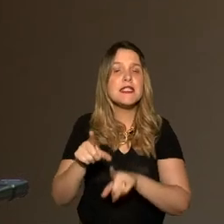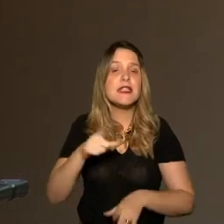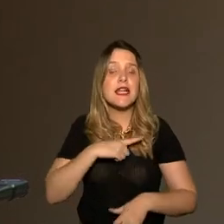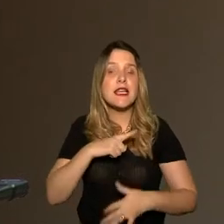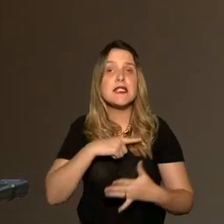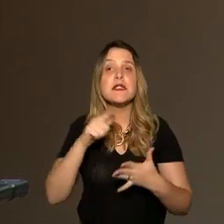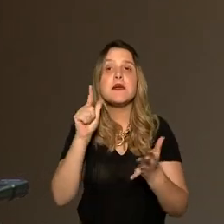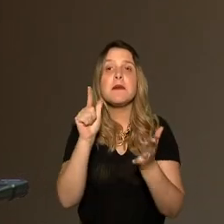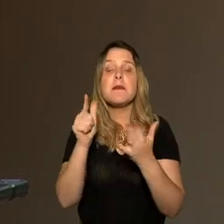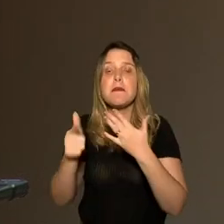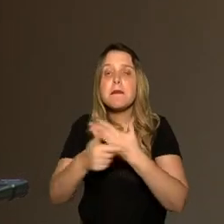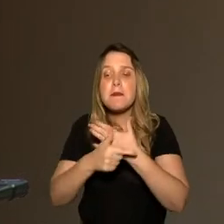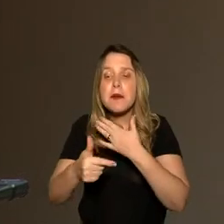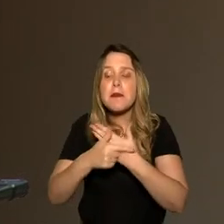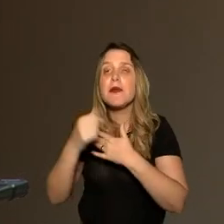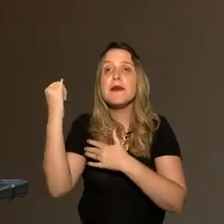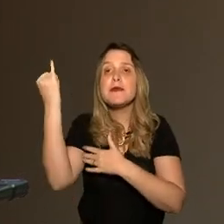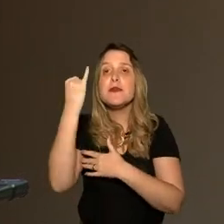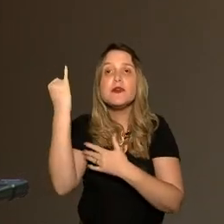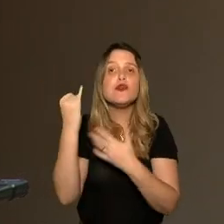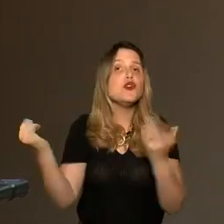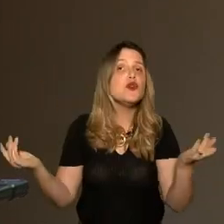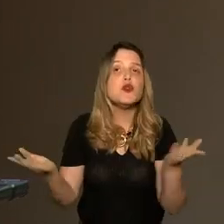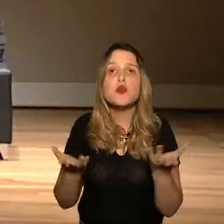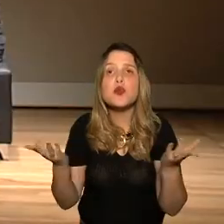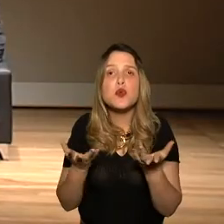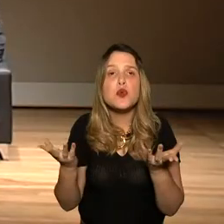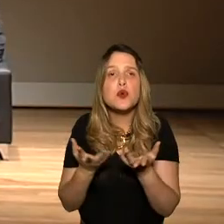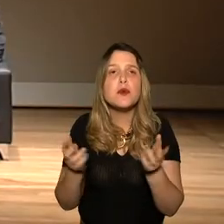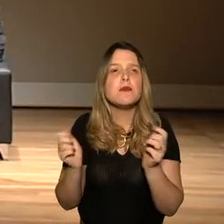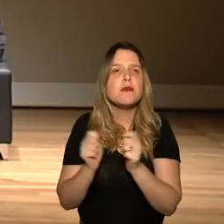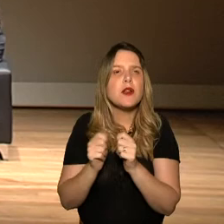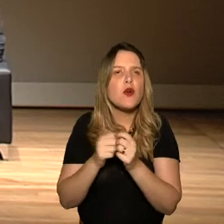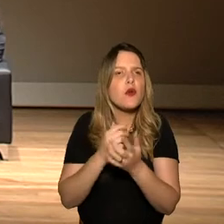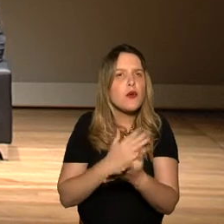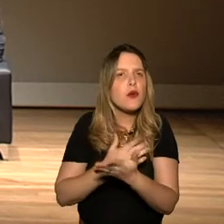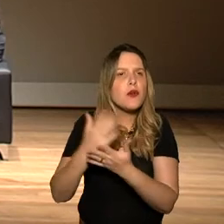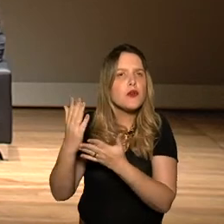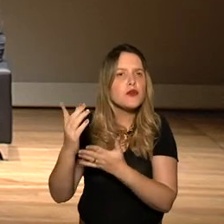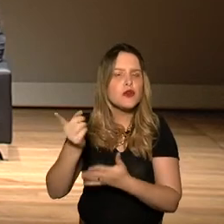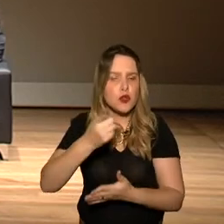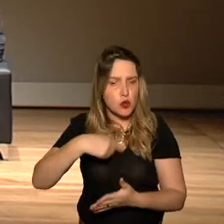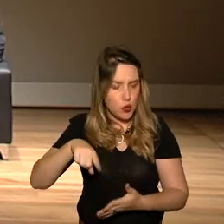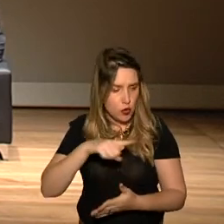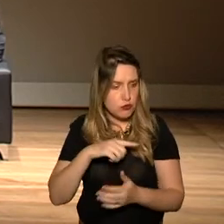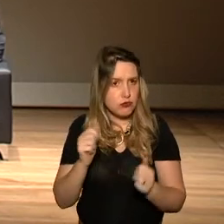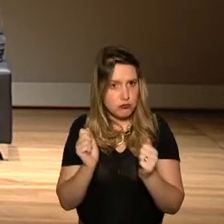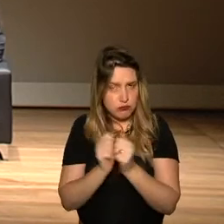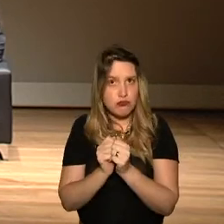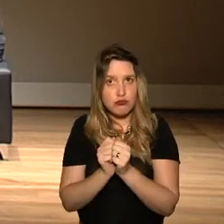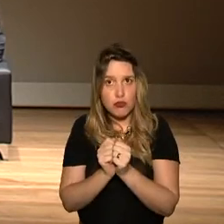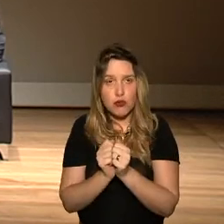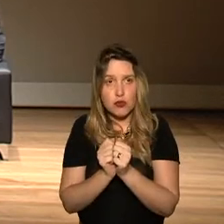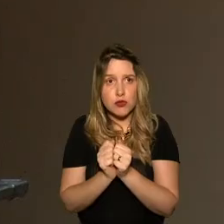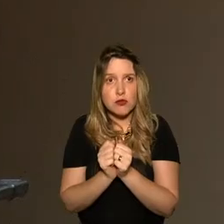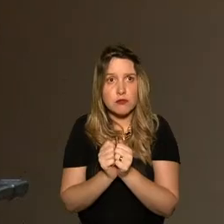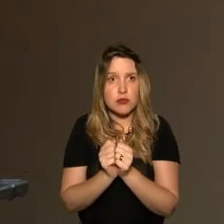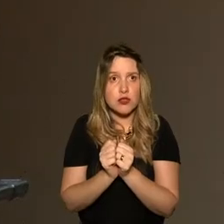papel e é um papel importante hoje na contemporaneidade né Nós todos somos